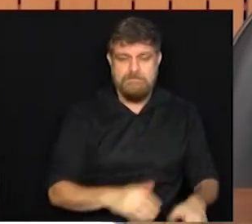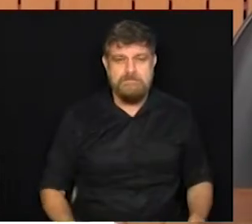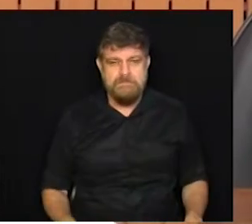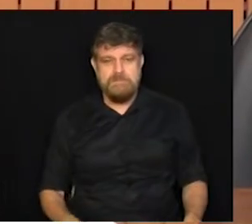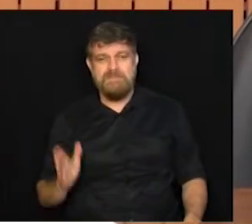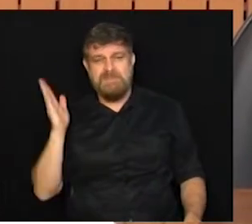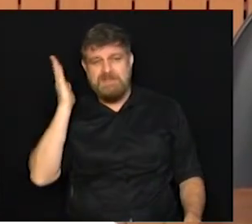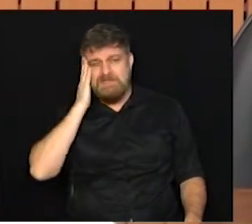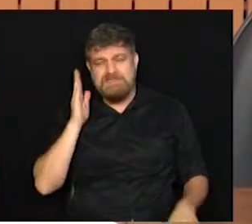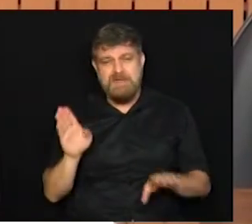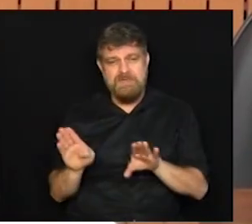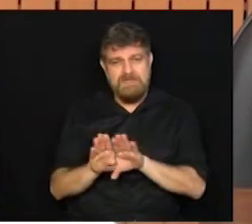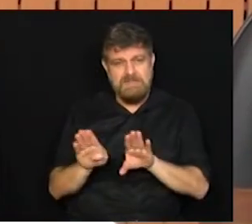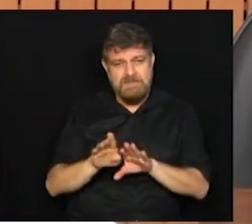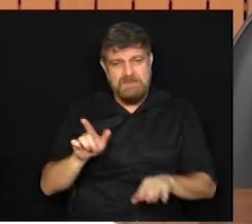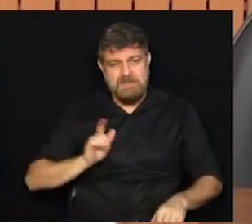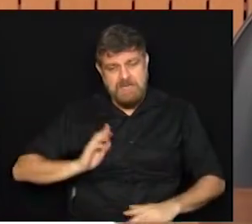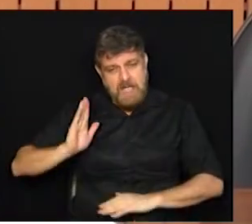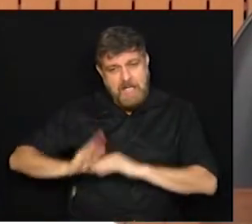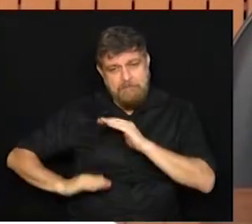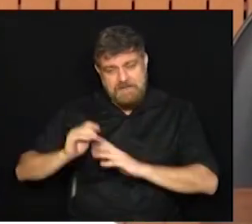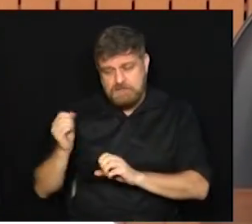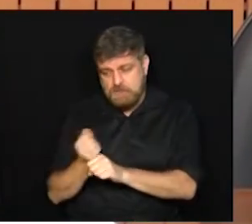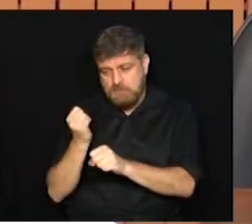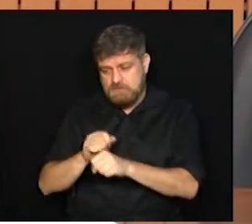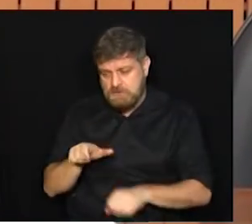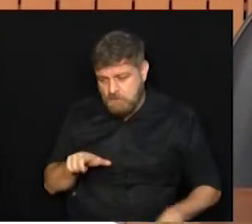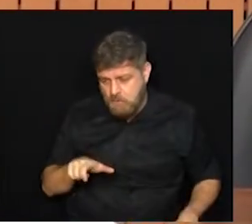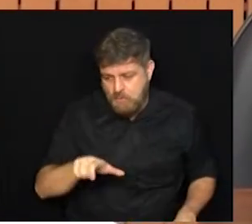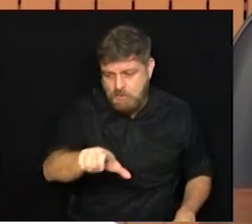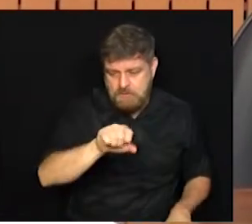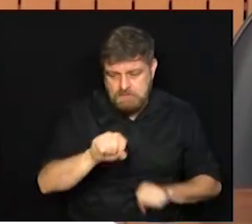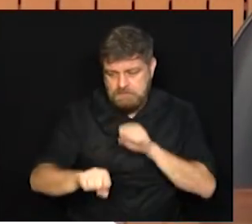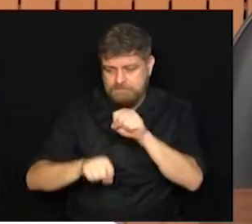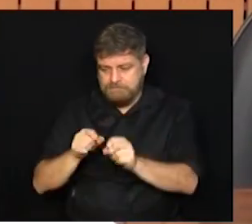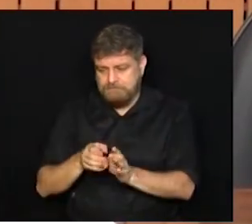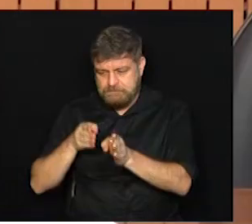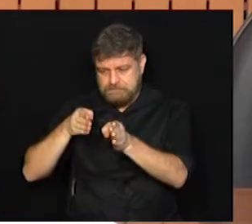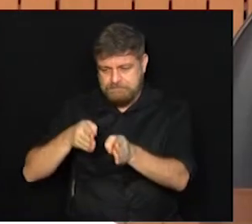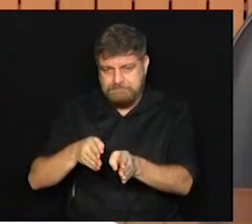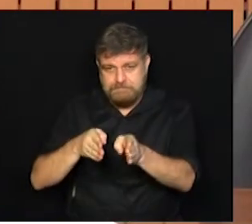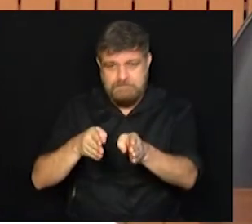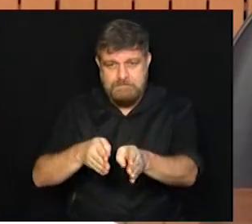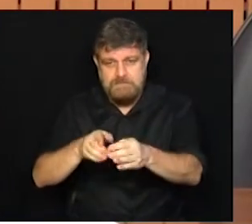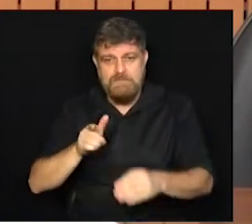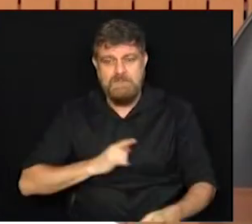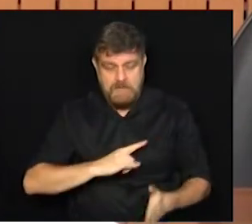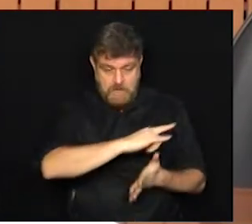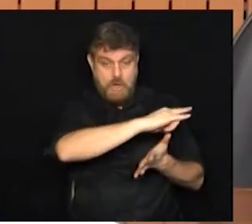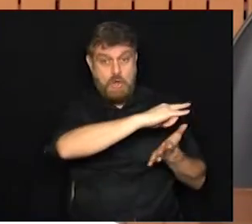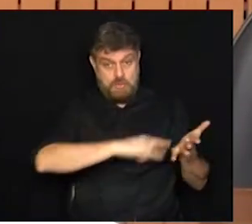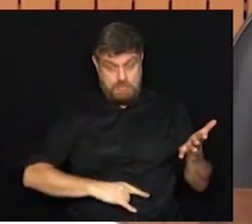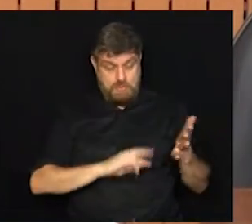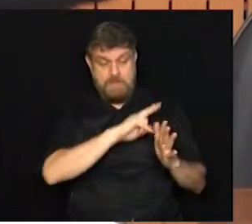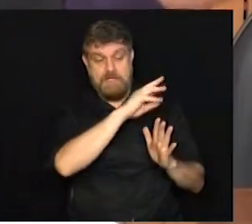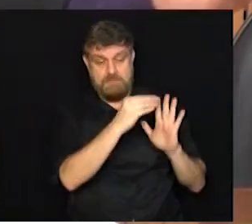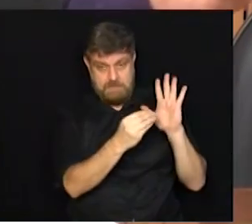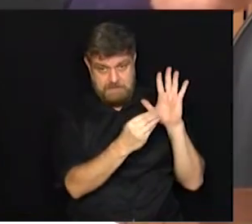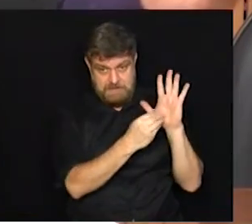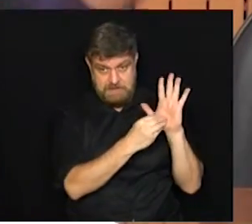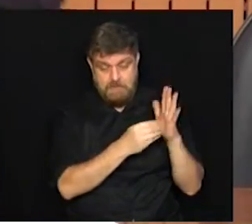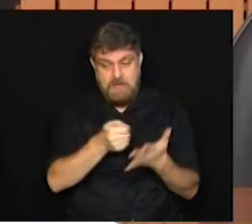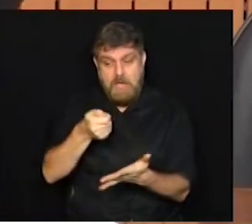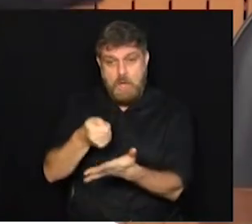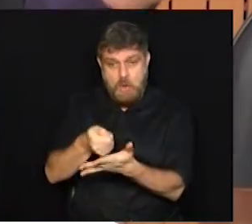Obviamente que as execuções das ciclovias tenham o devido licenciamento ambiental, que seja exigido inclusive